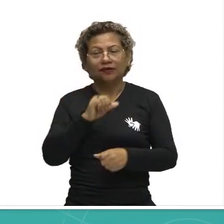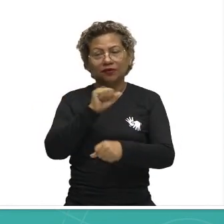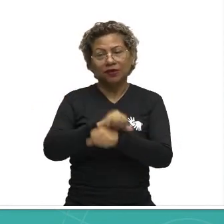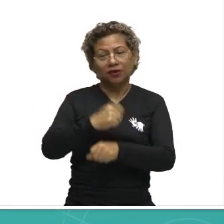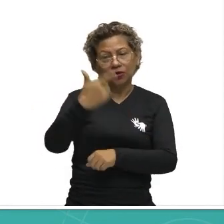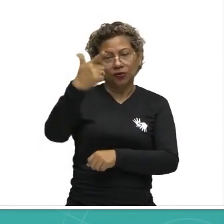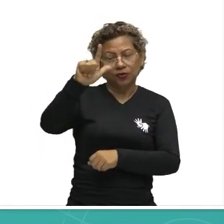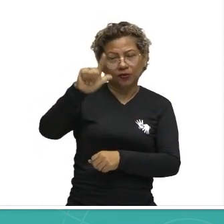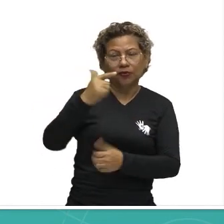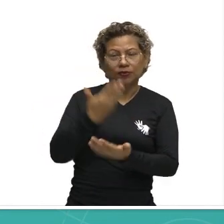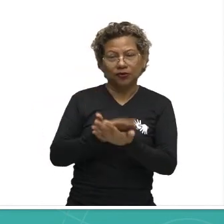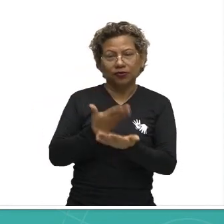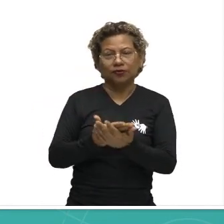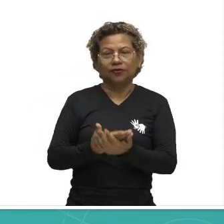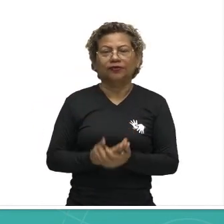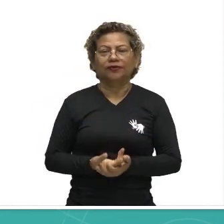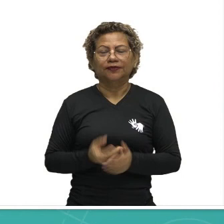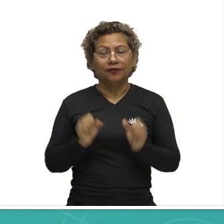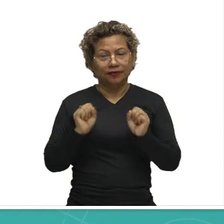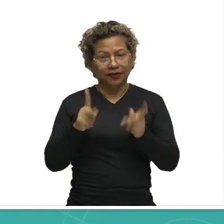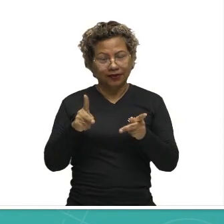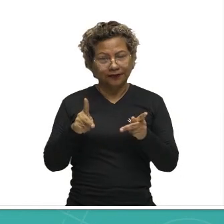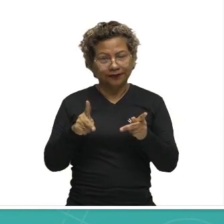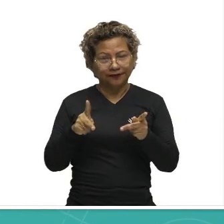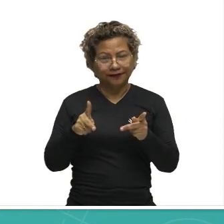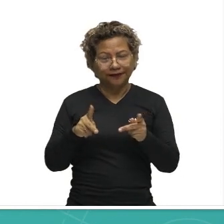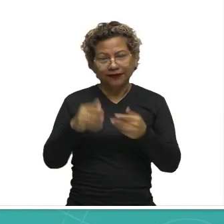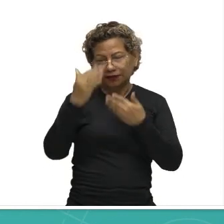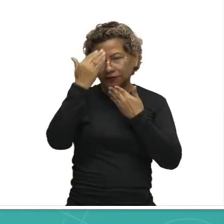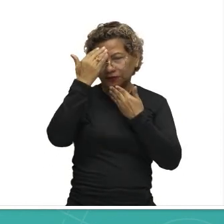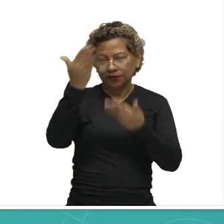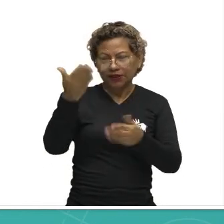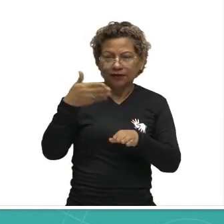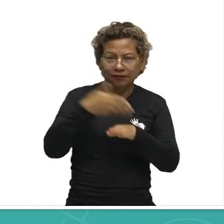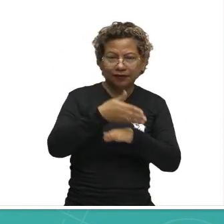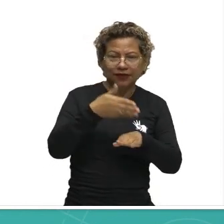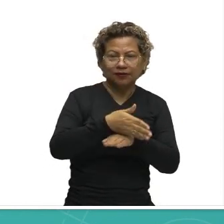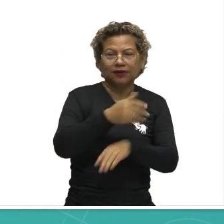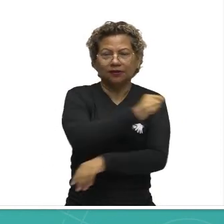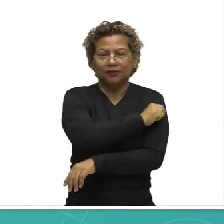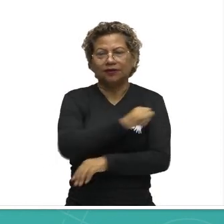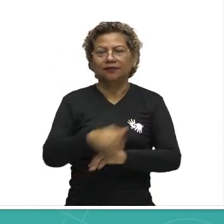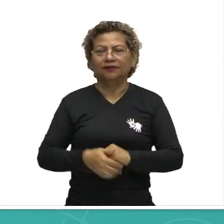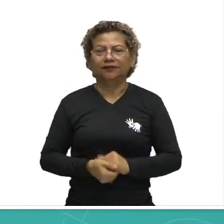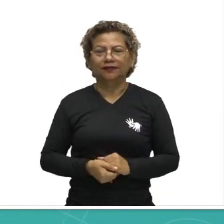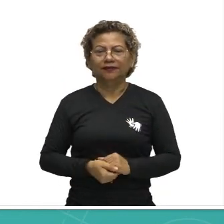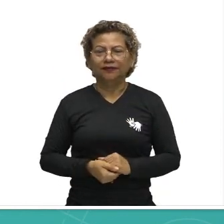nossa próxima aula, ok? Então, agradeço a participação de todos.